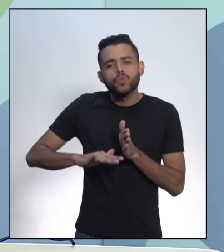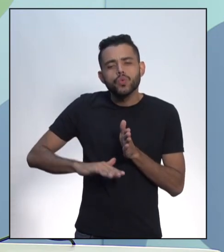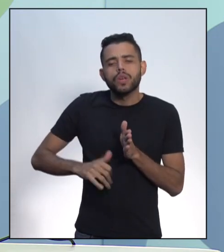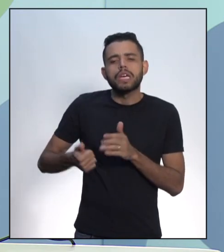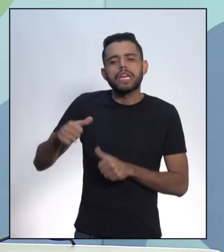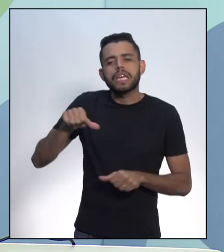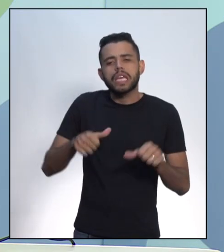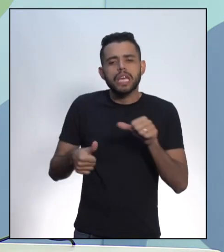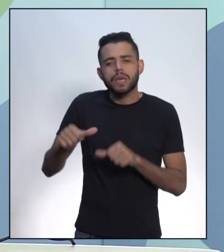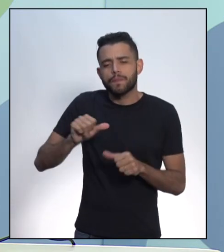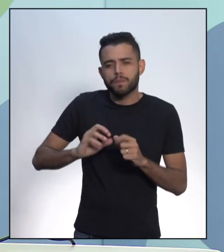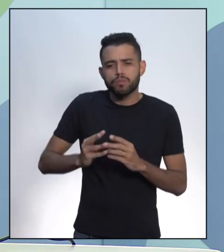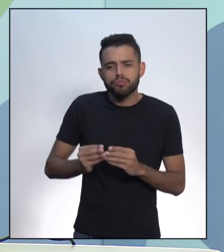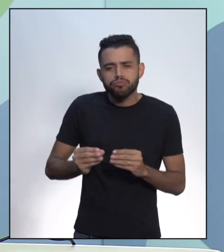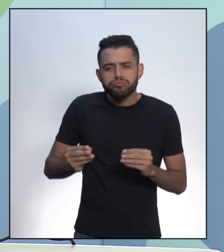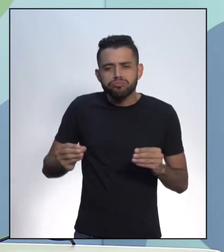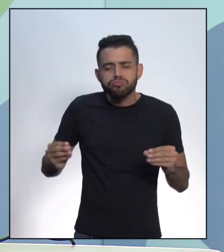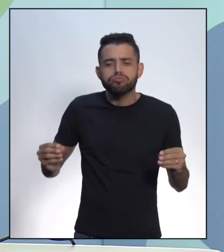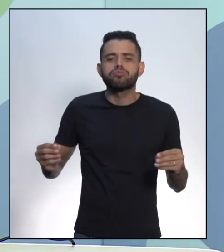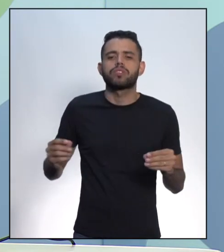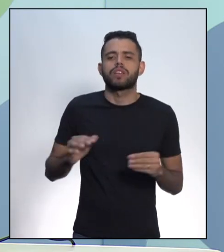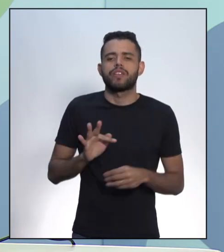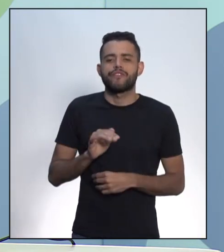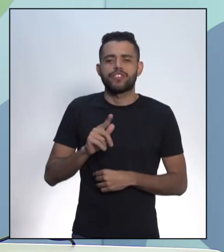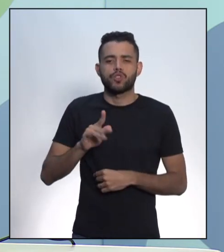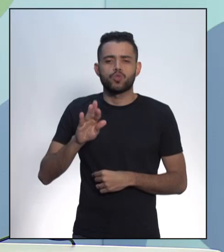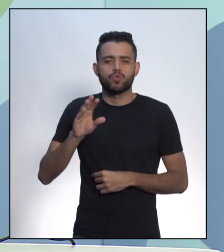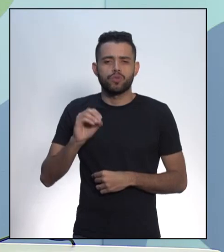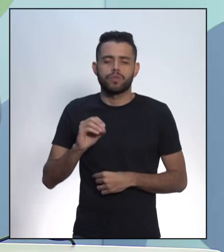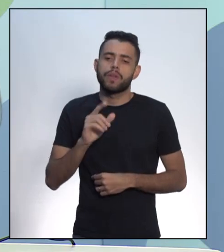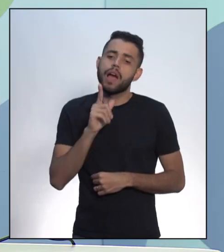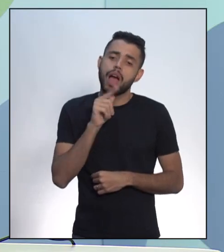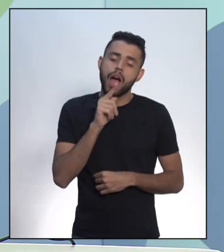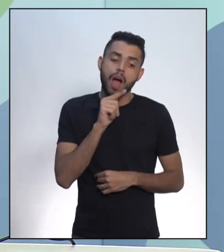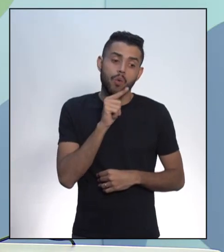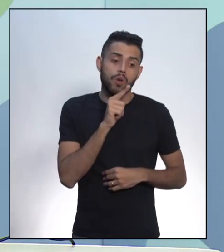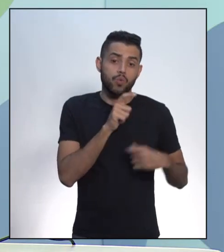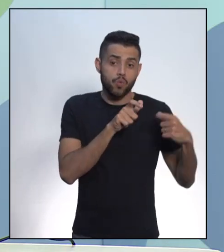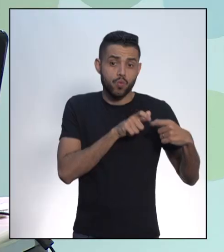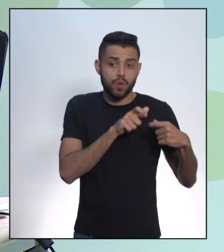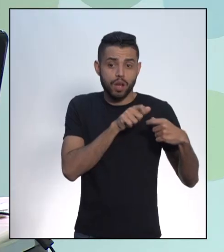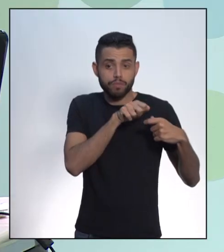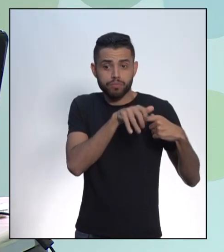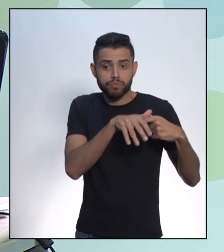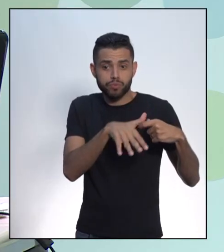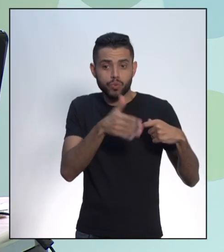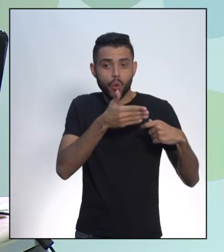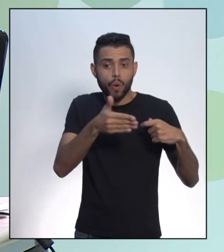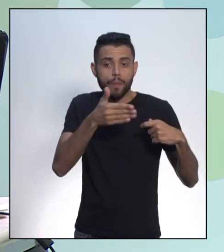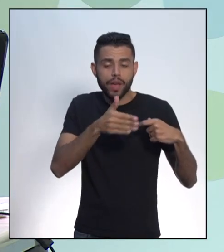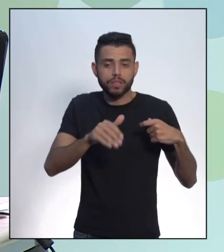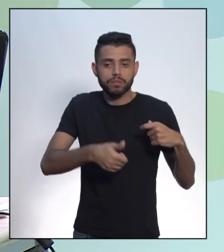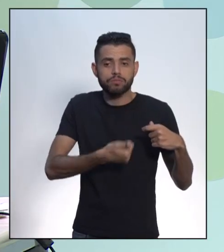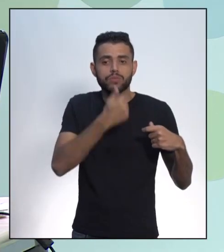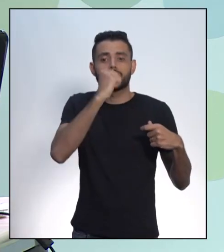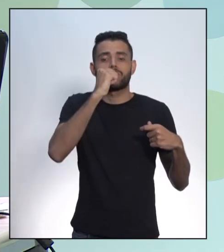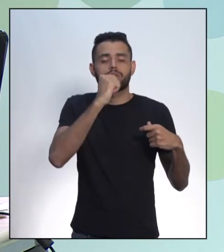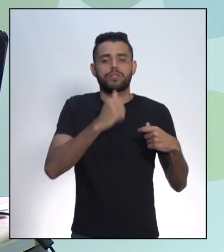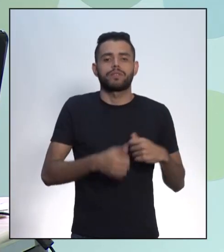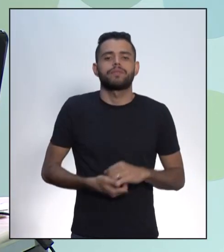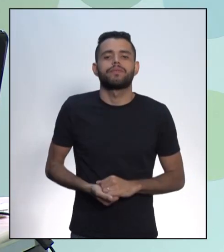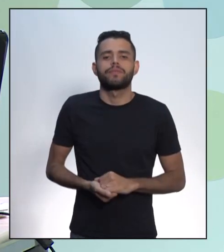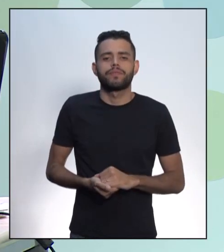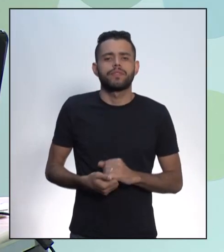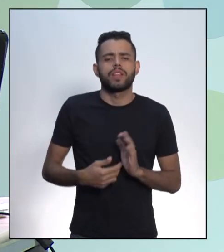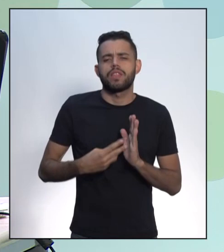químicos, filtrando, recolhendo a água direto da nascente. Interessante, né? E a terceira questão, professora Regiane,